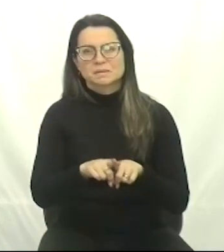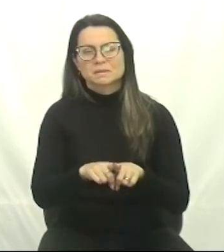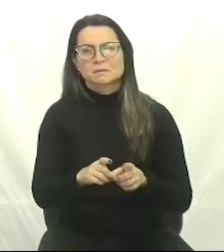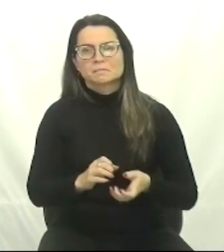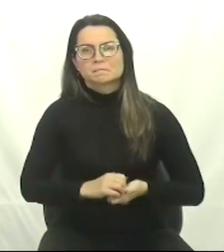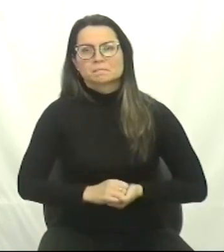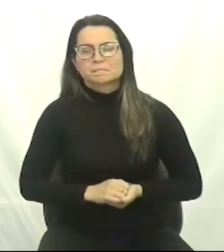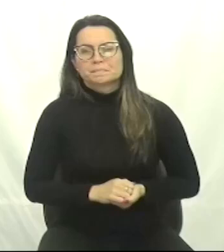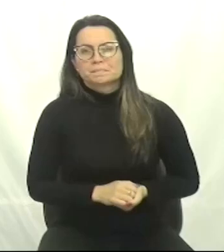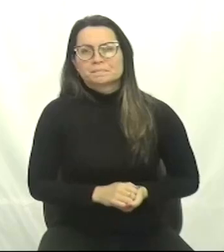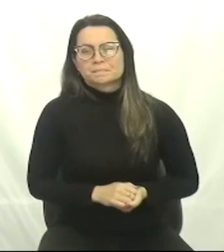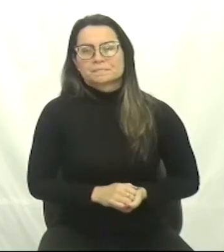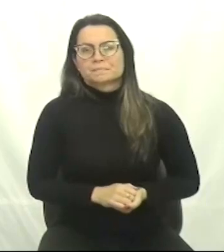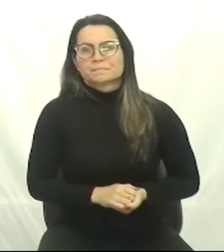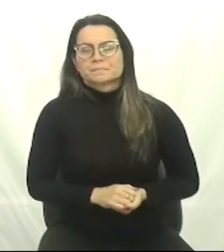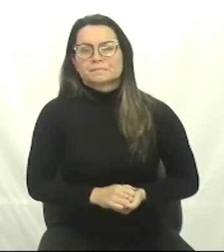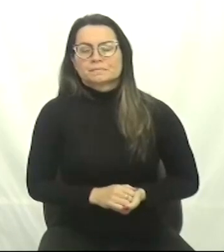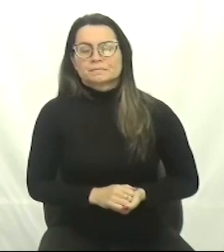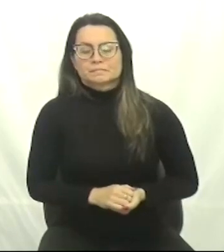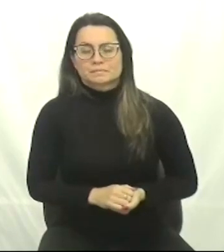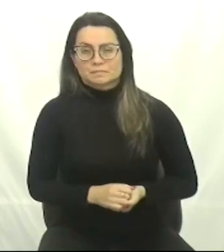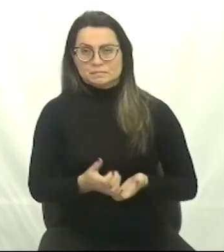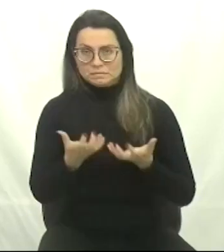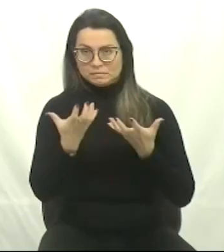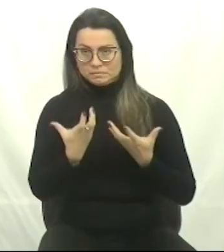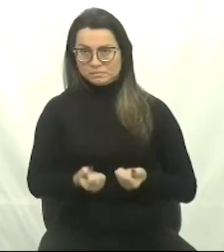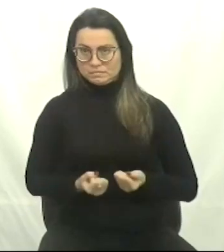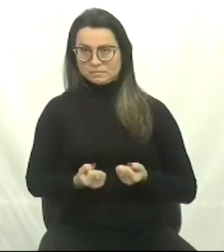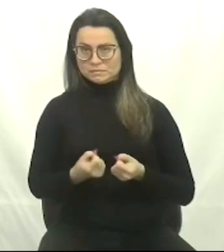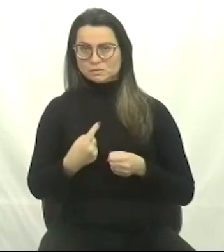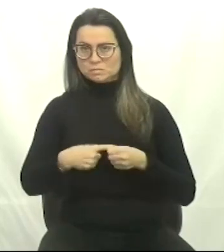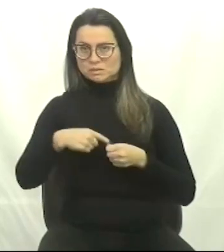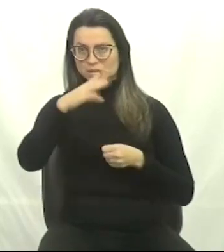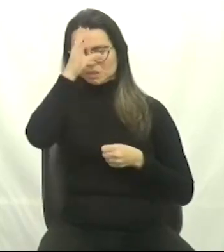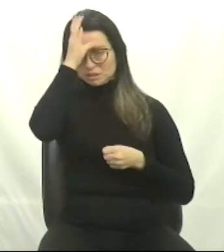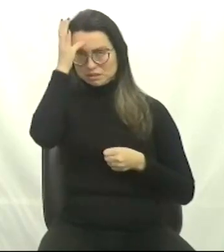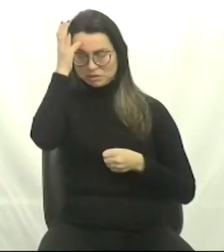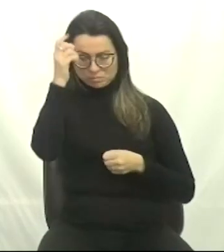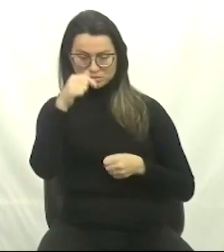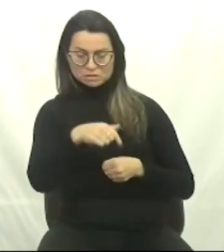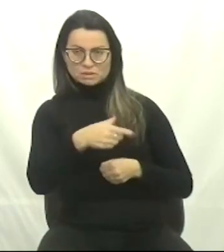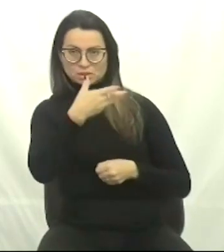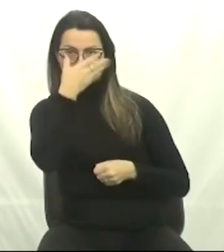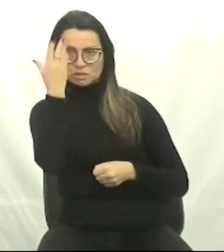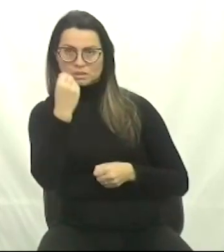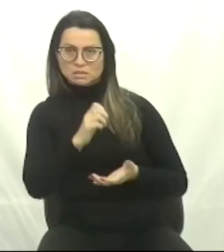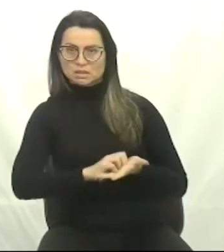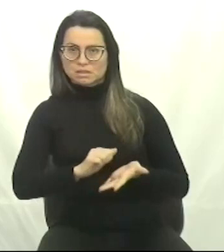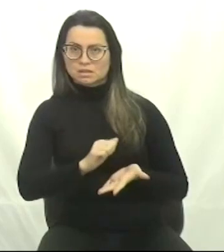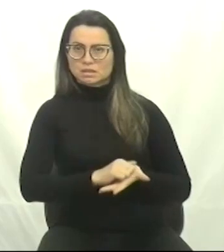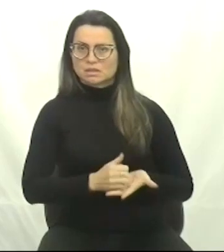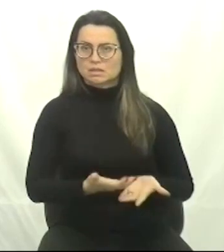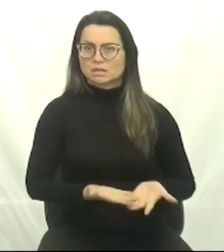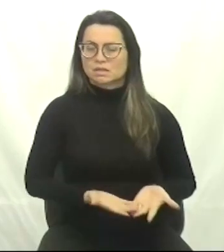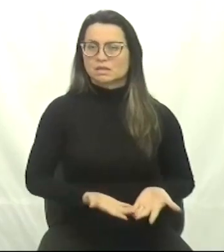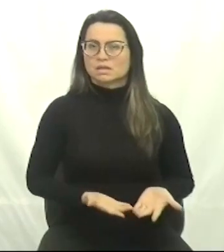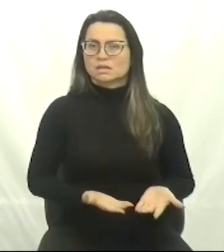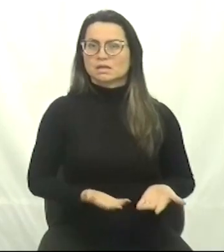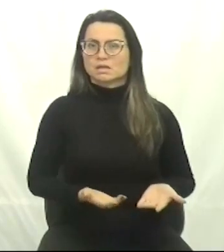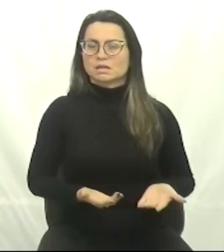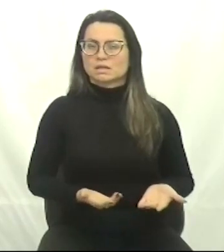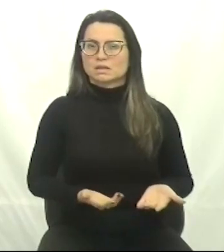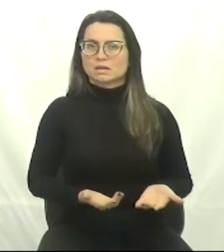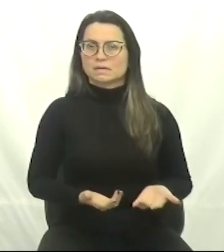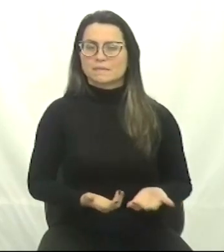crítica. É inadmissível uma cidade do tamanho de Criciúma esquecer ou